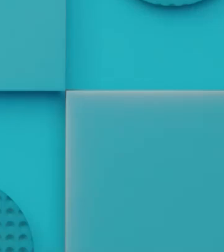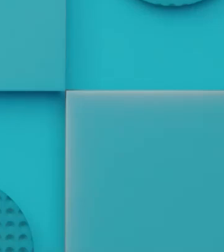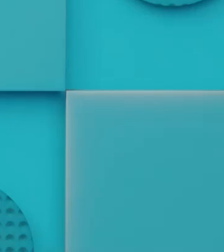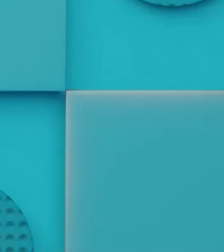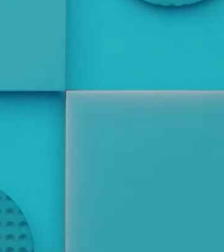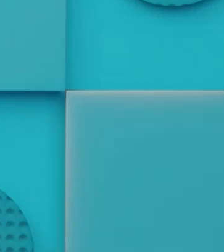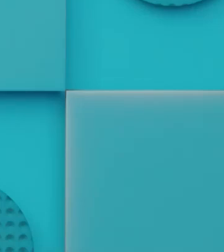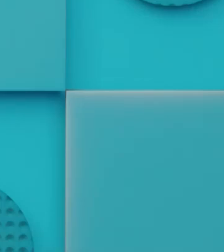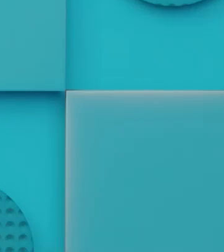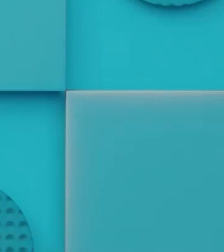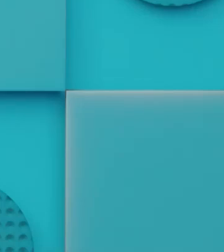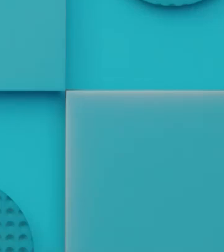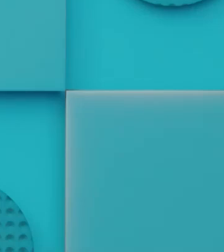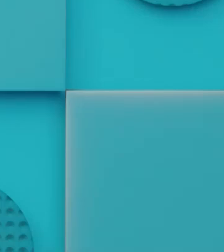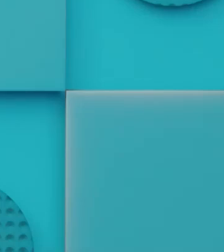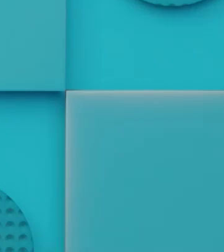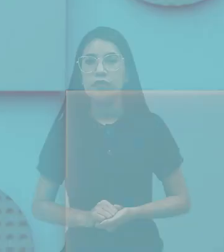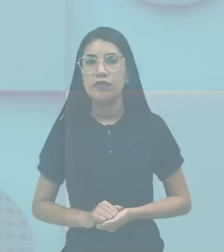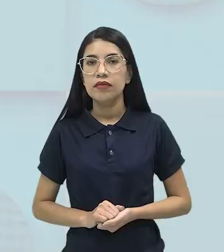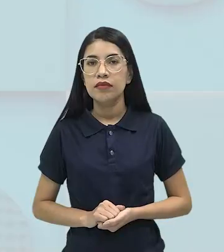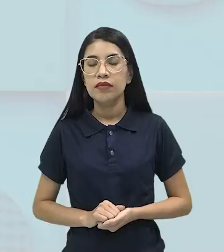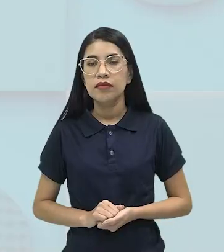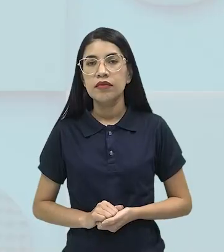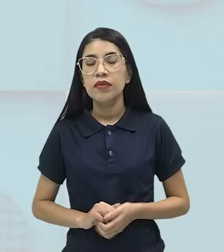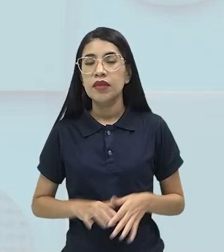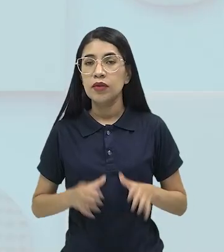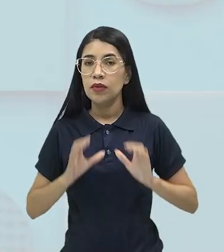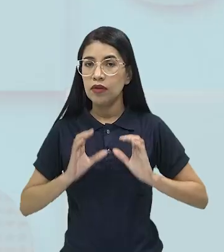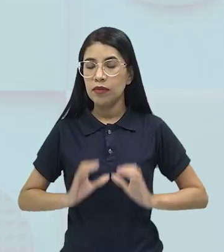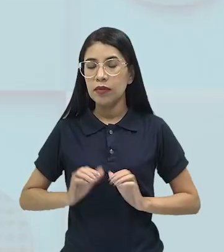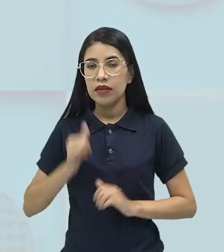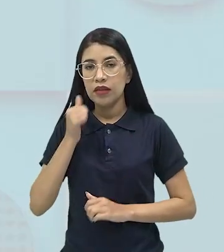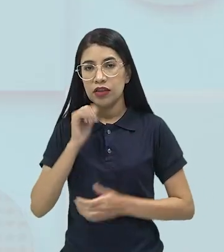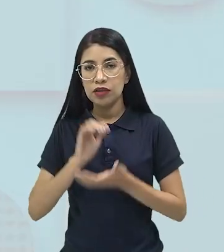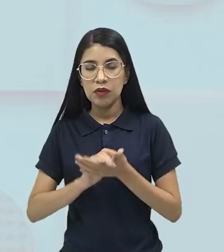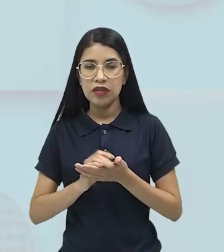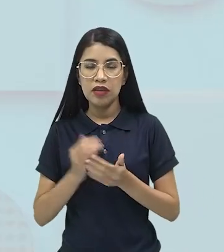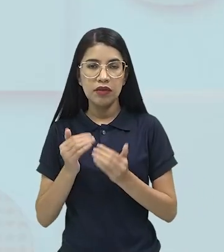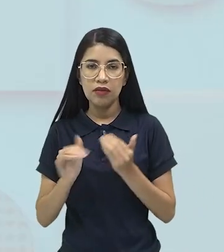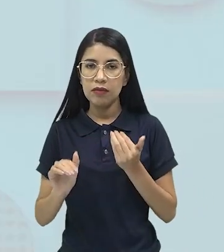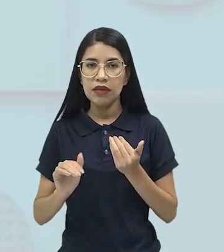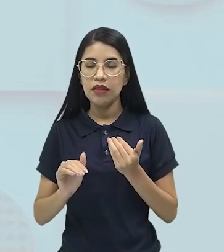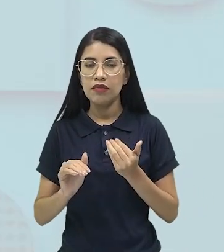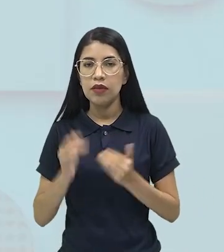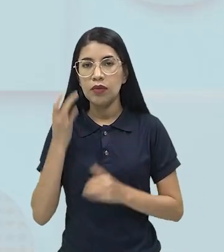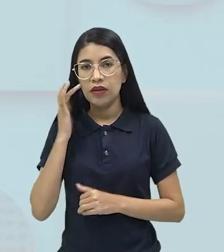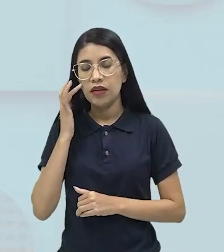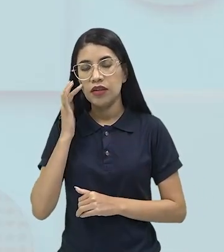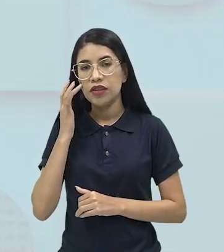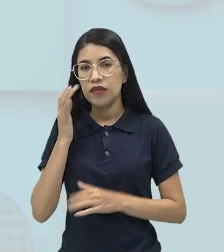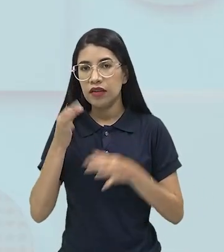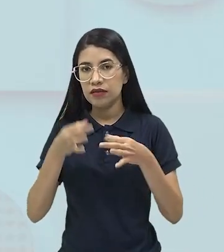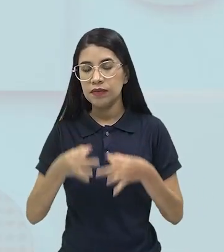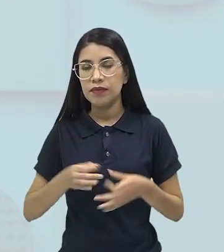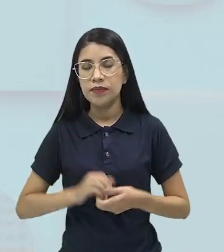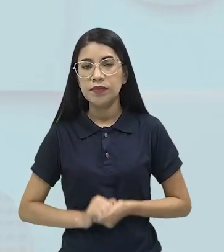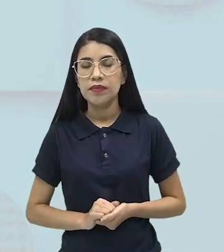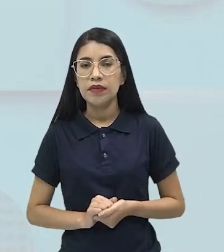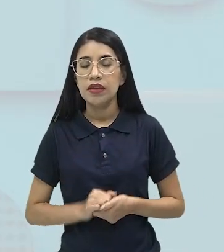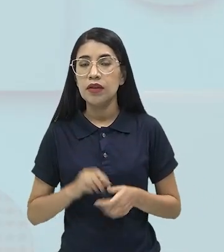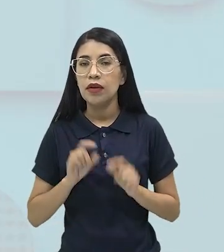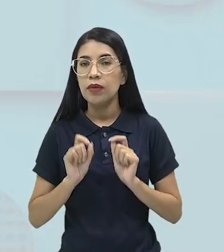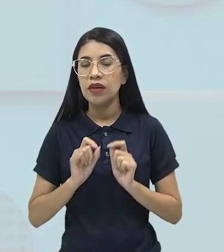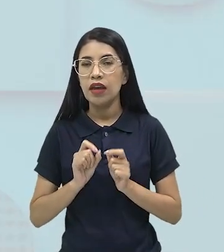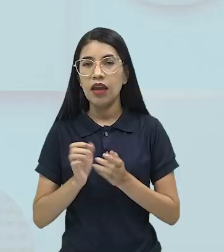era algo anormal. Então, a crítica está no consumismo, não é? Coisa